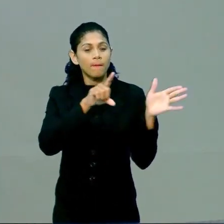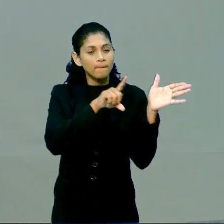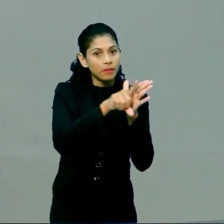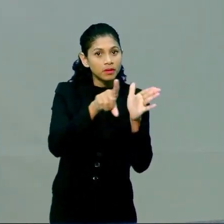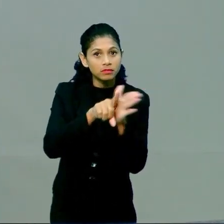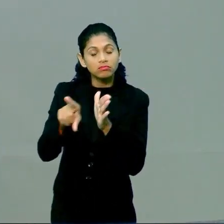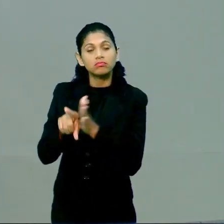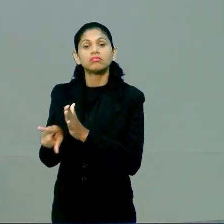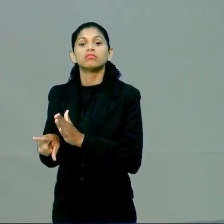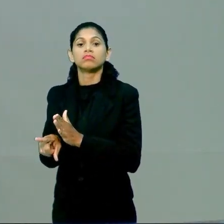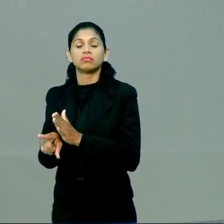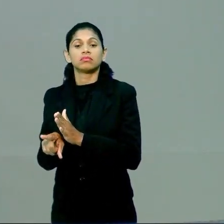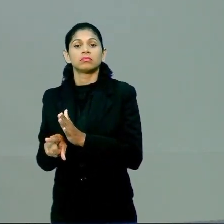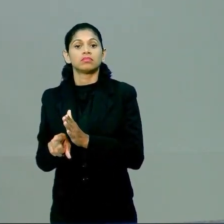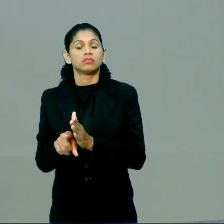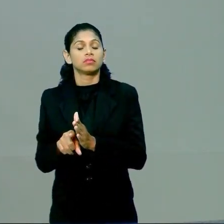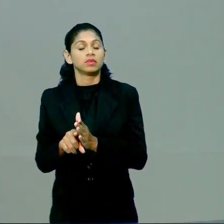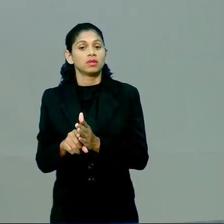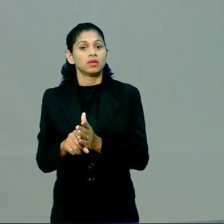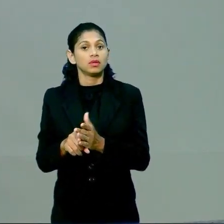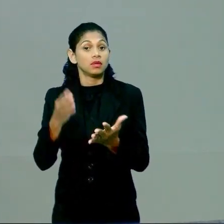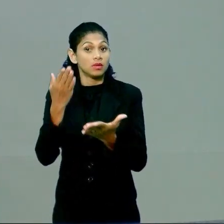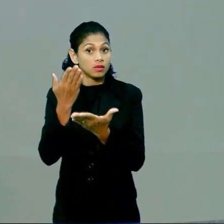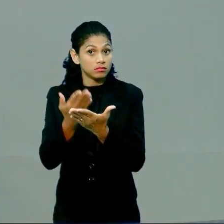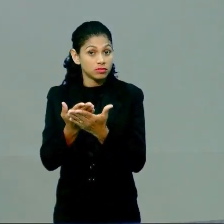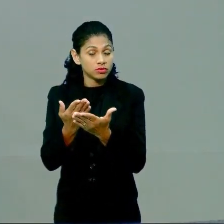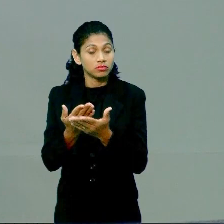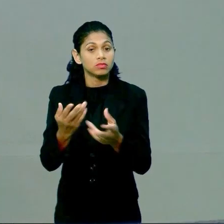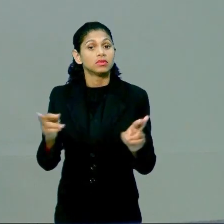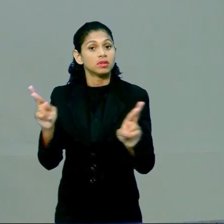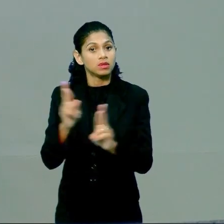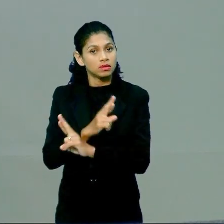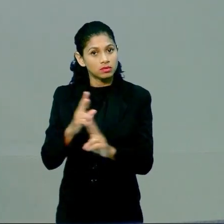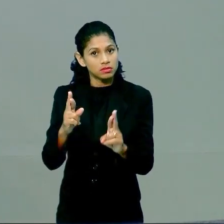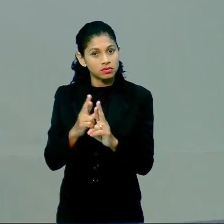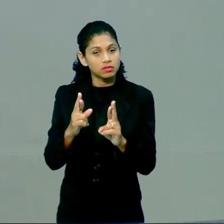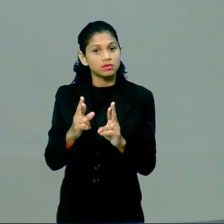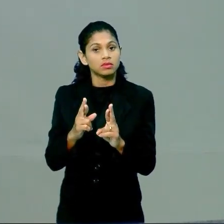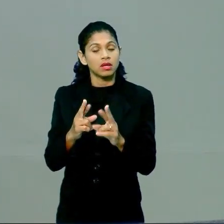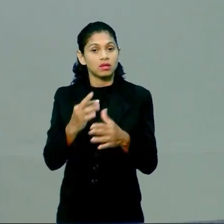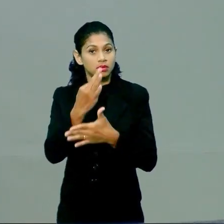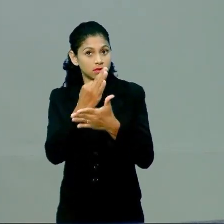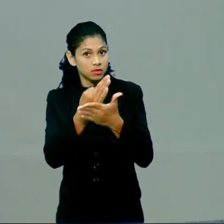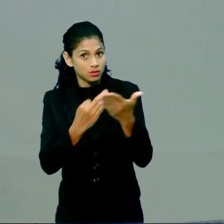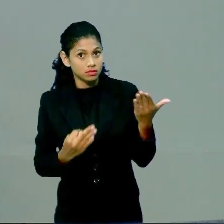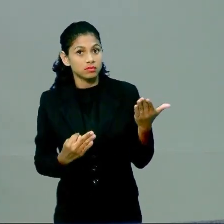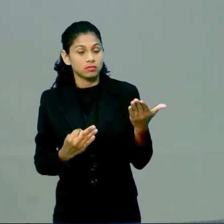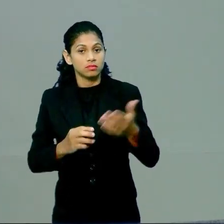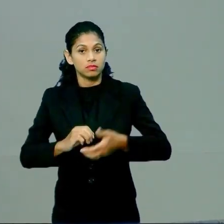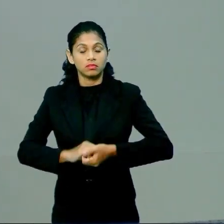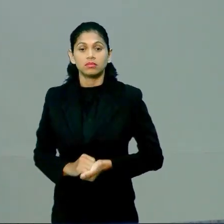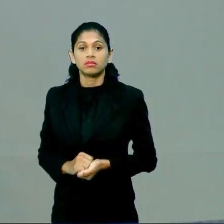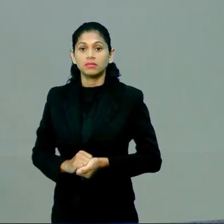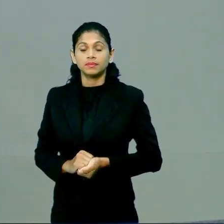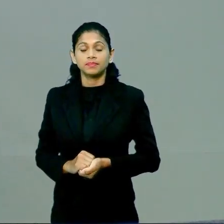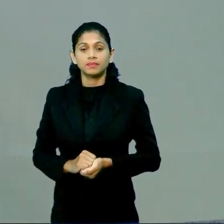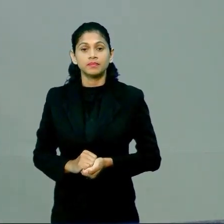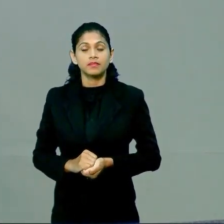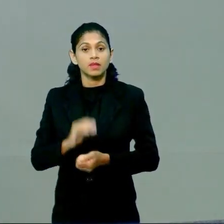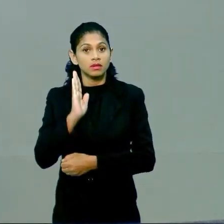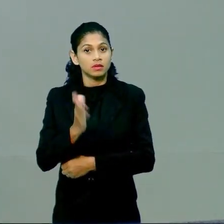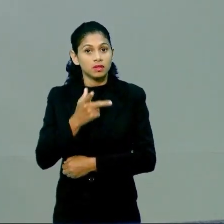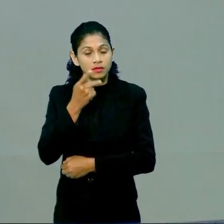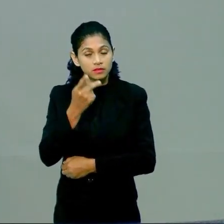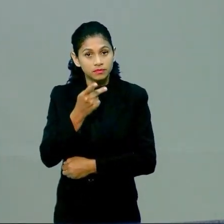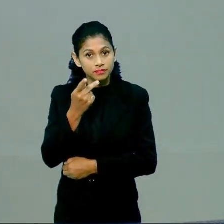essas questões elas trabalham com a infera textual né diferença é essa que eu já falei anteriormente é um